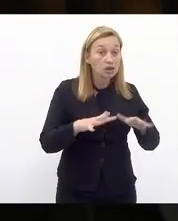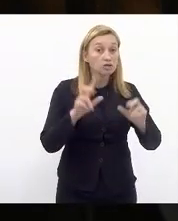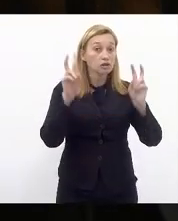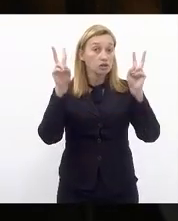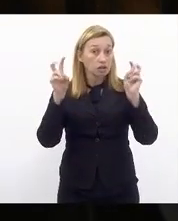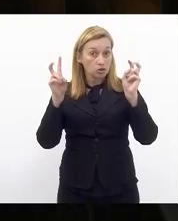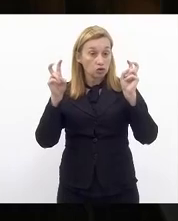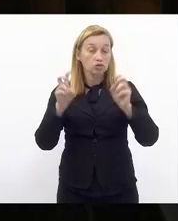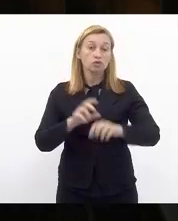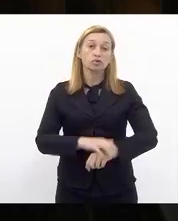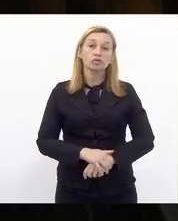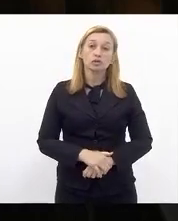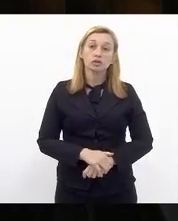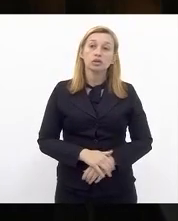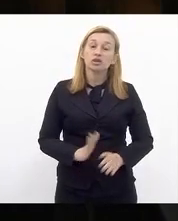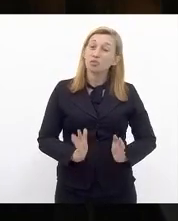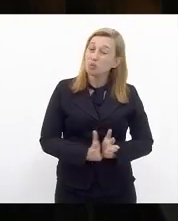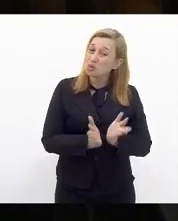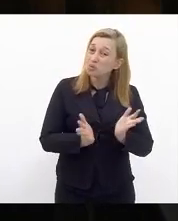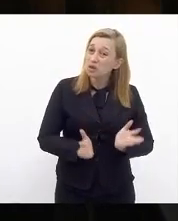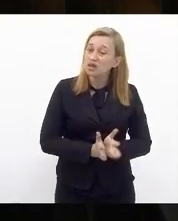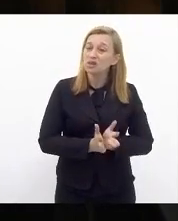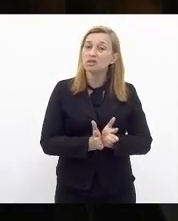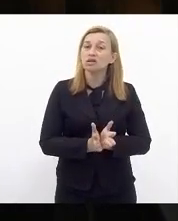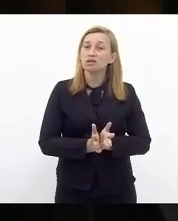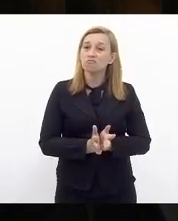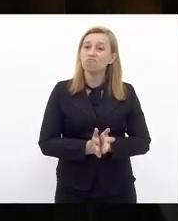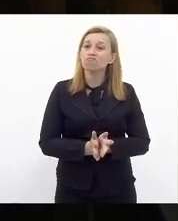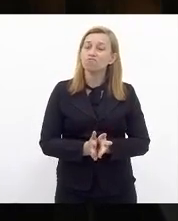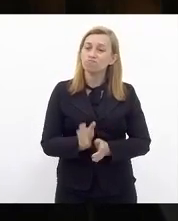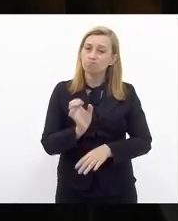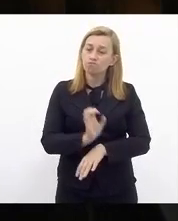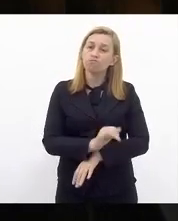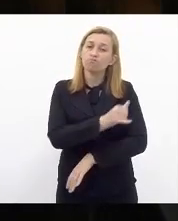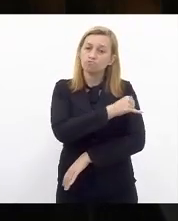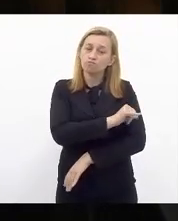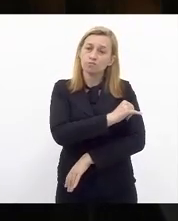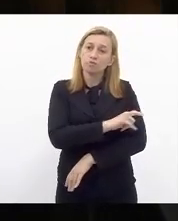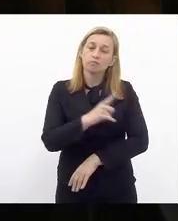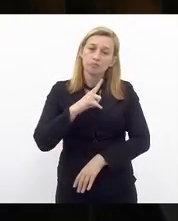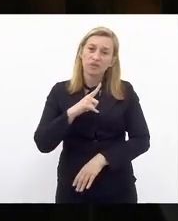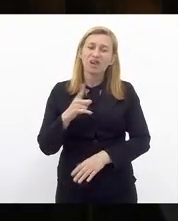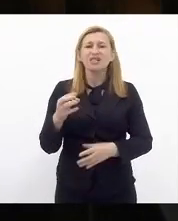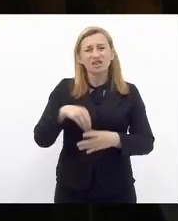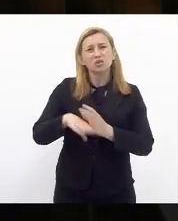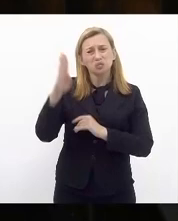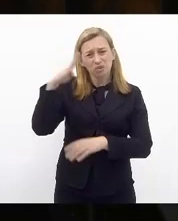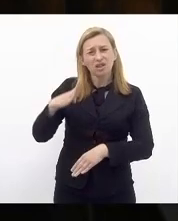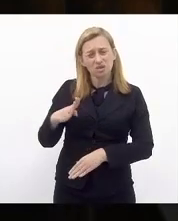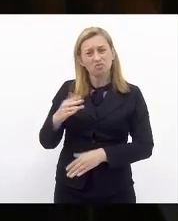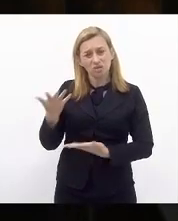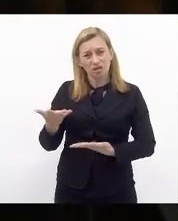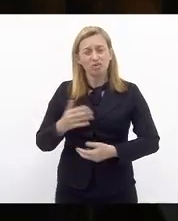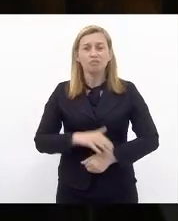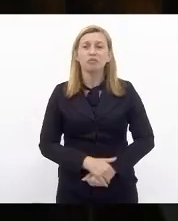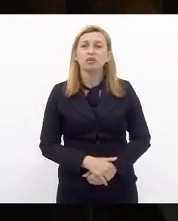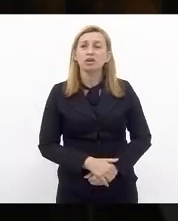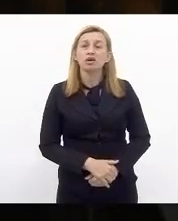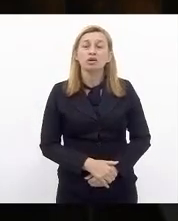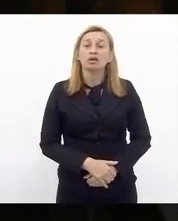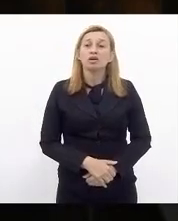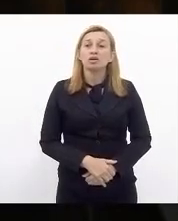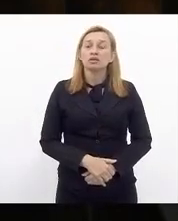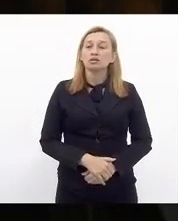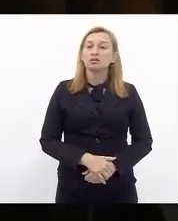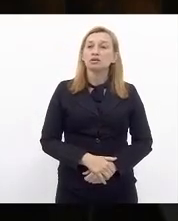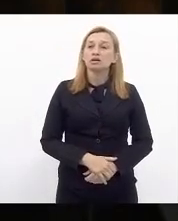questão e da pobreza que se encontra o estado do Rio de Janeiro enquanto o Brasil né então é